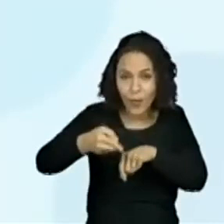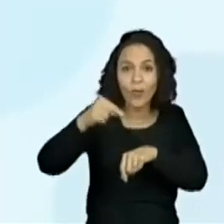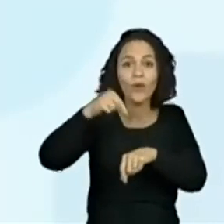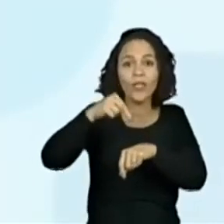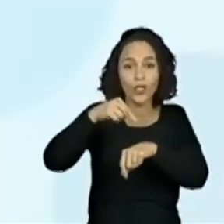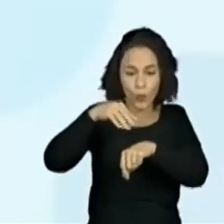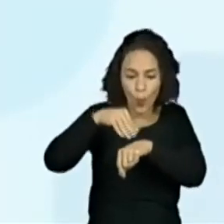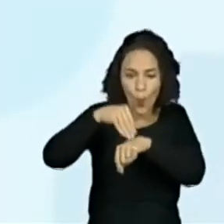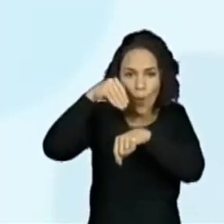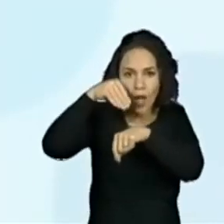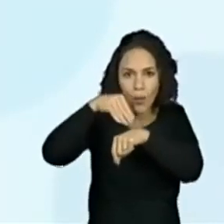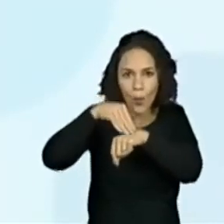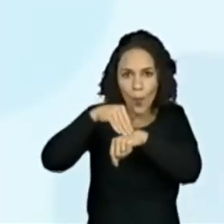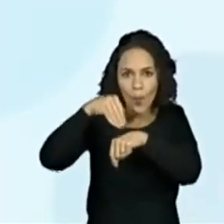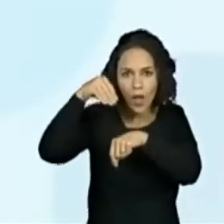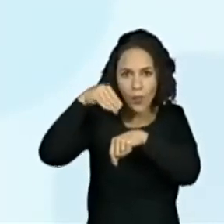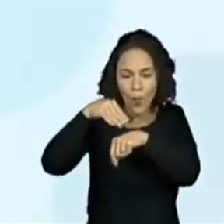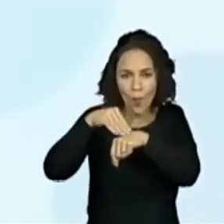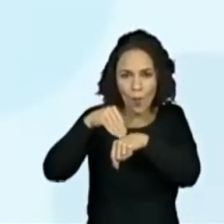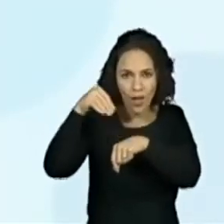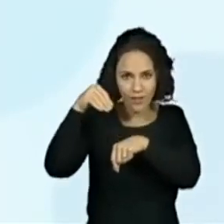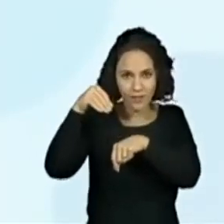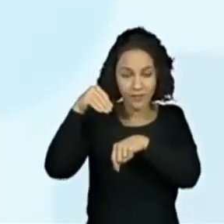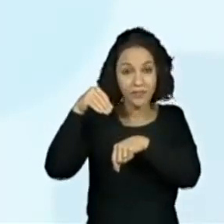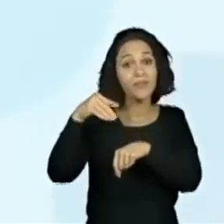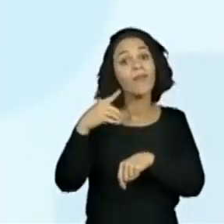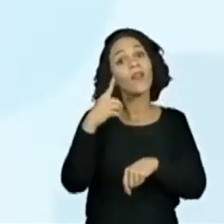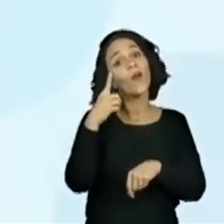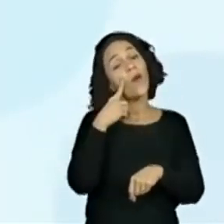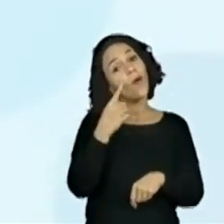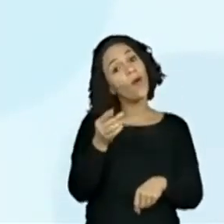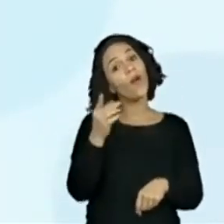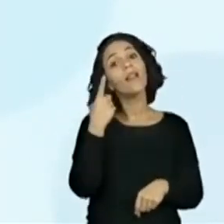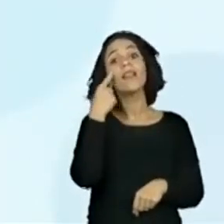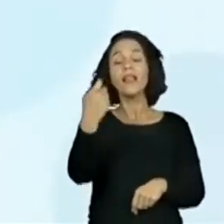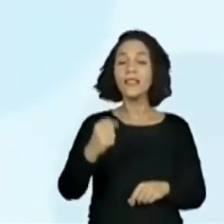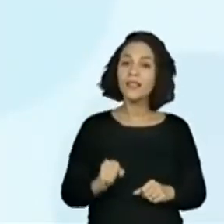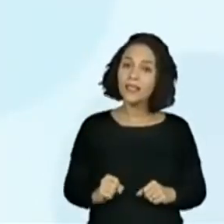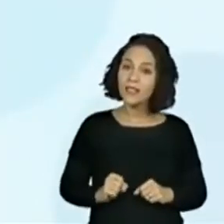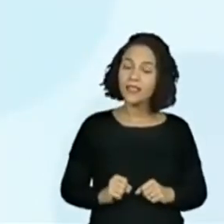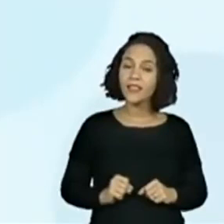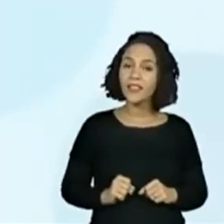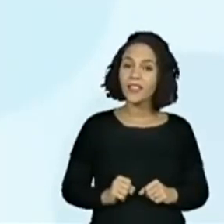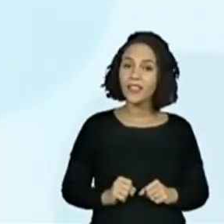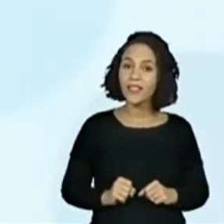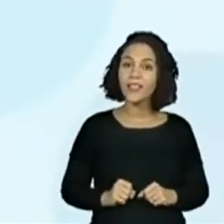o suga. Nossa, eu vou até destacar nesse primeiro parágrafo, antes mesmo de